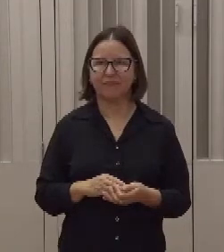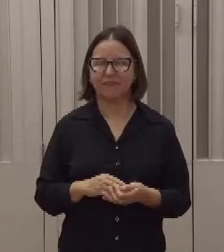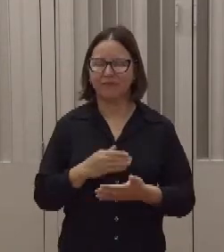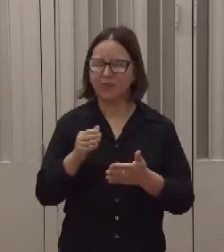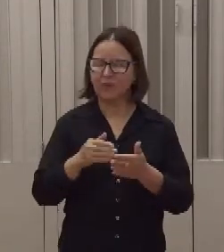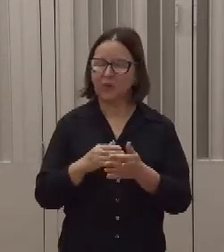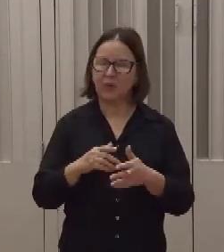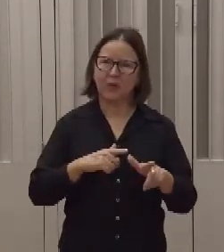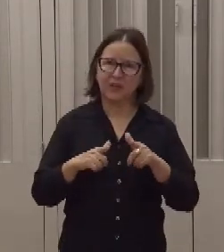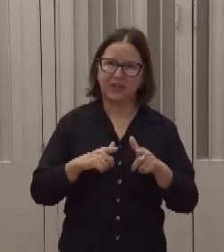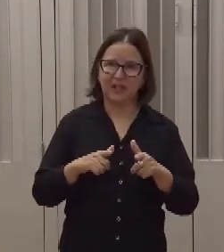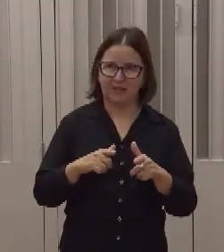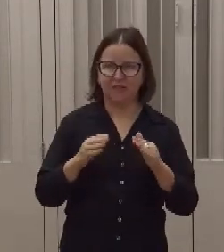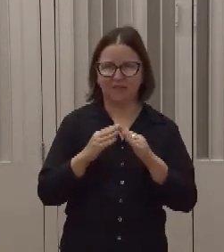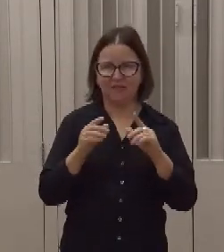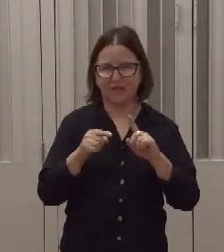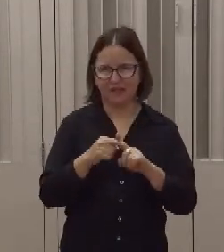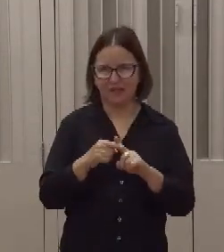serviços.